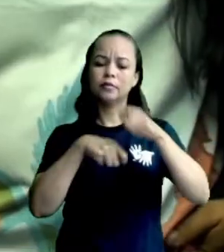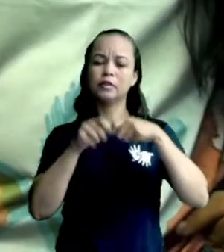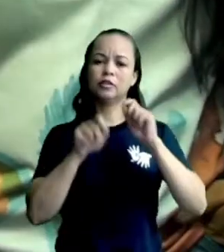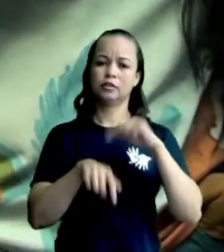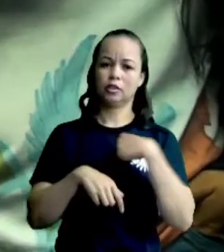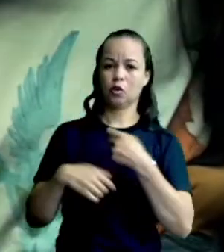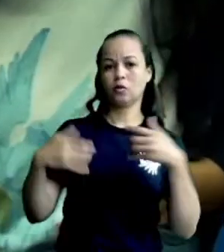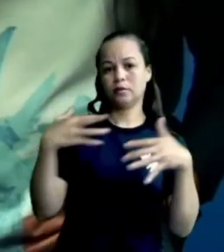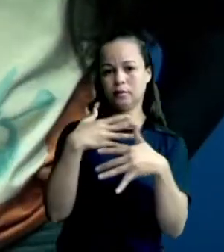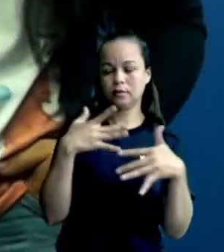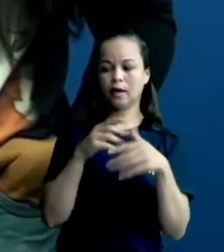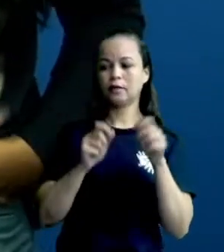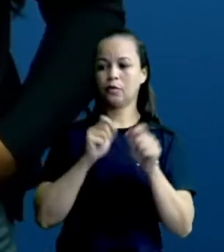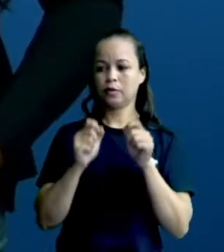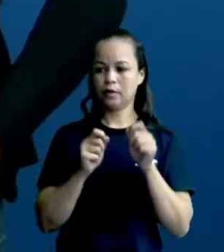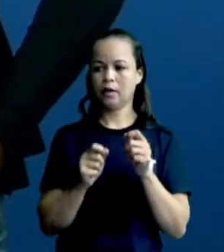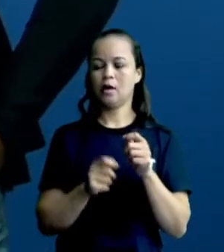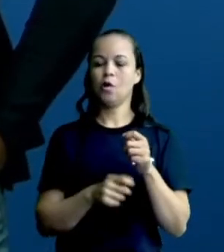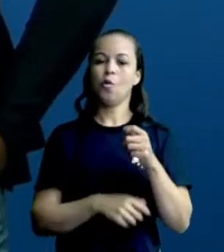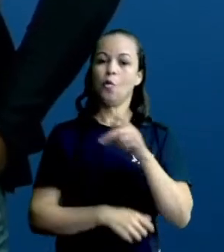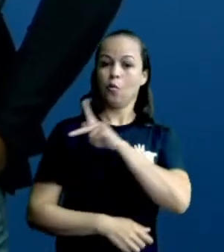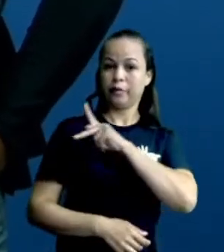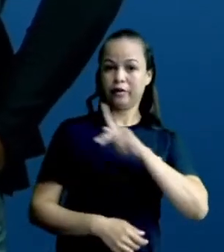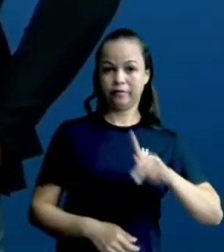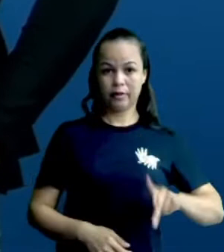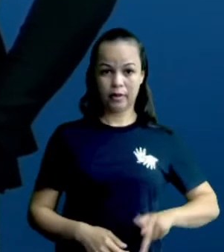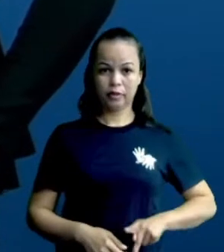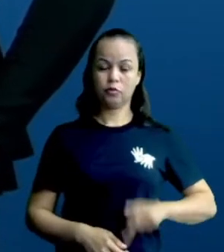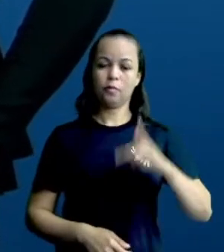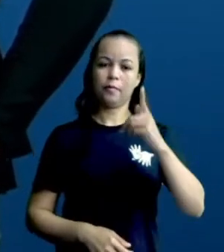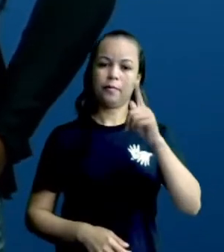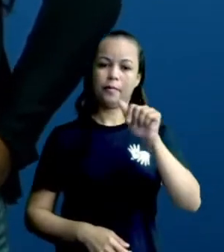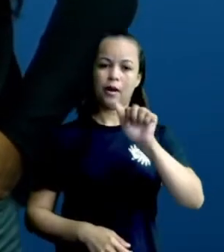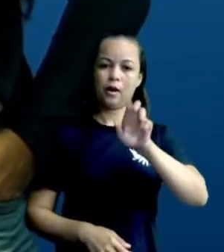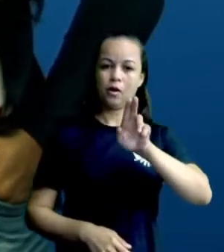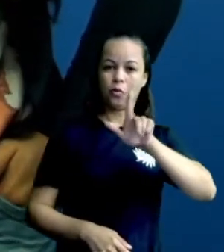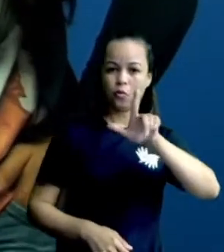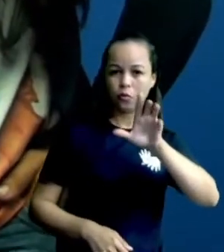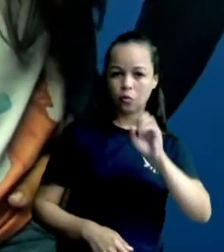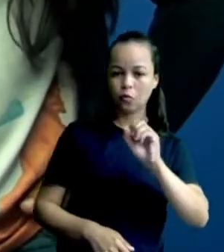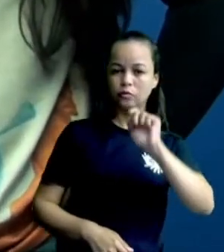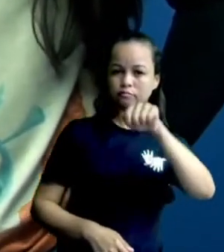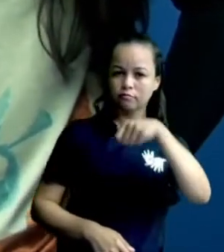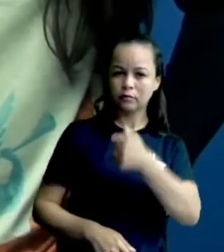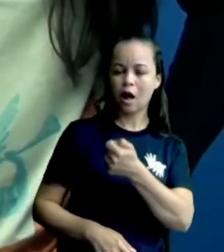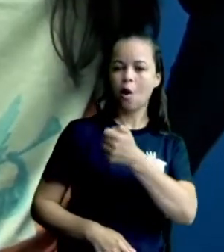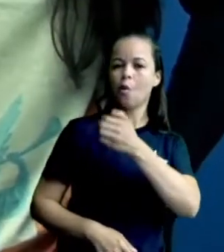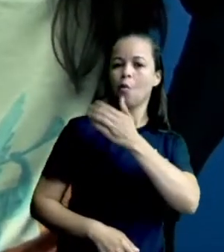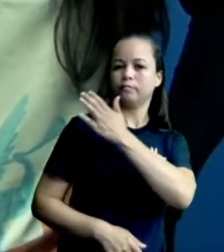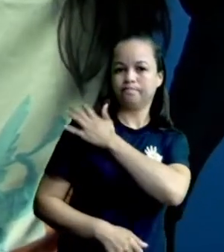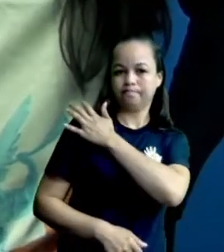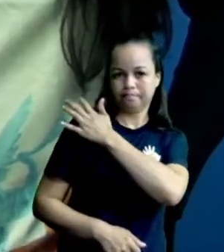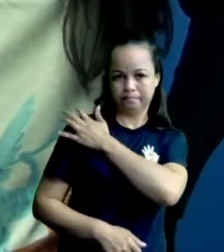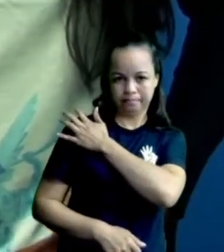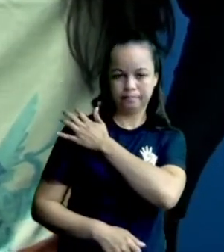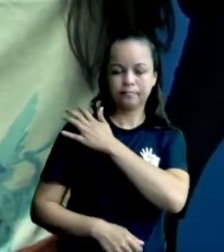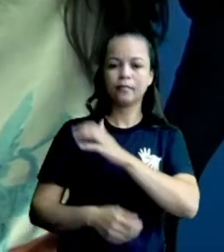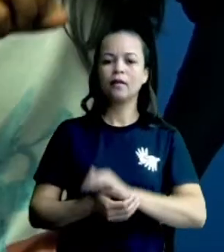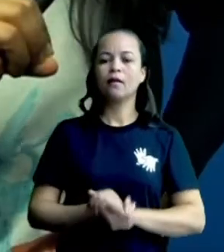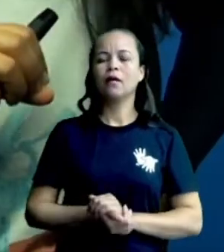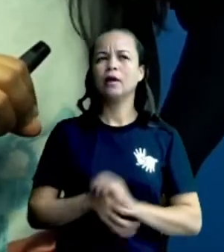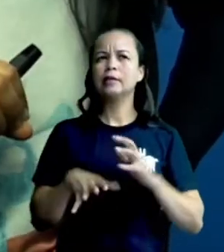prefeito, Paulo Roberto Leite de Arruda. E nossa cidade, ela fica